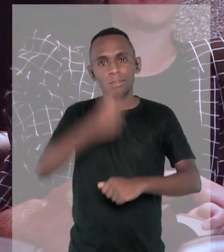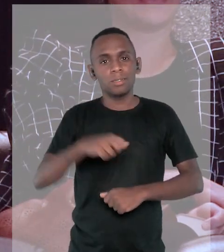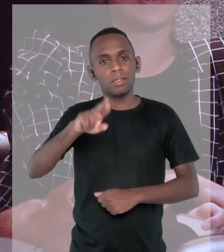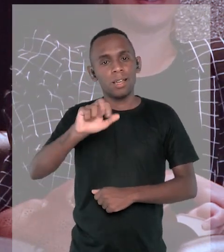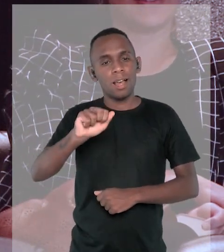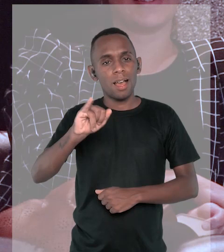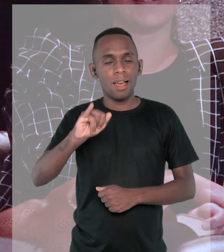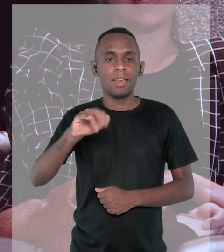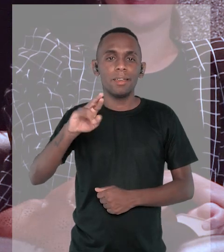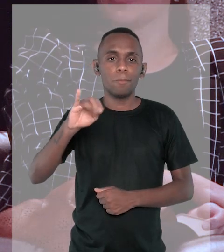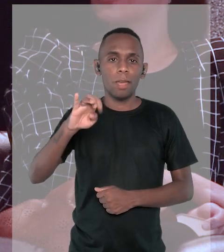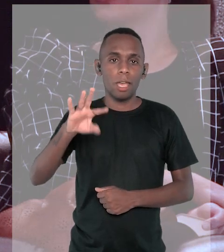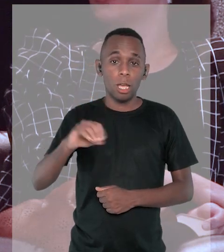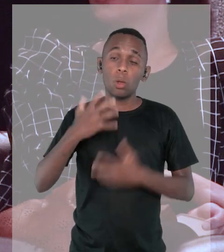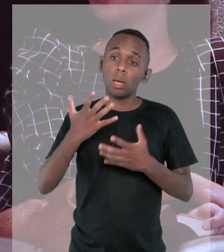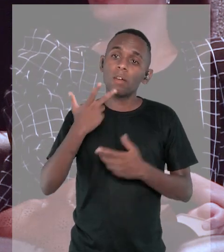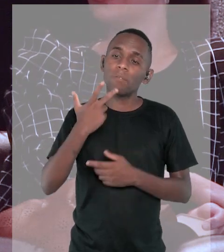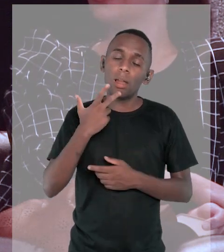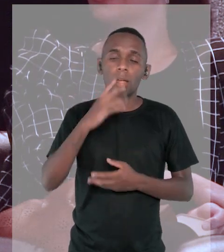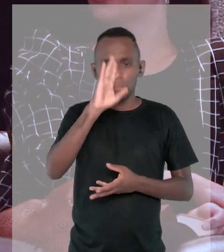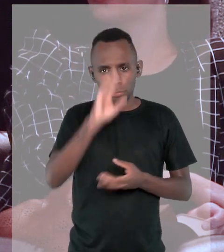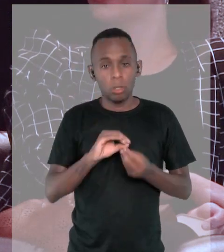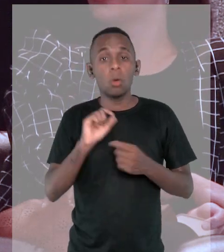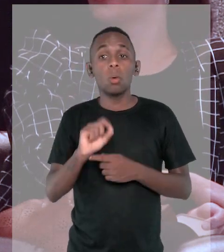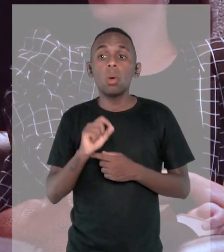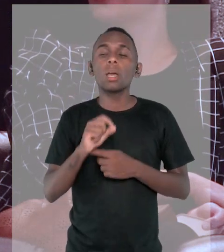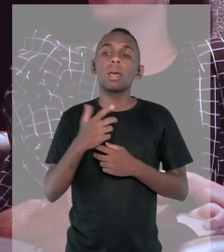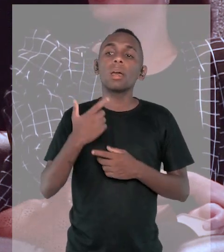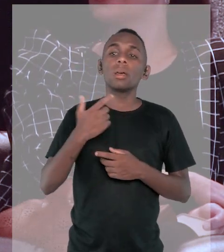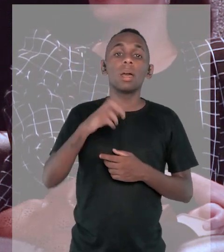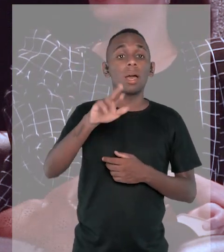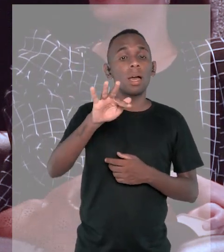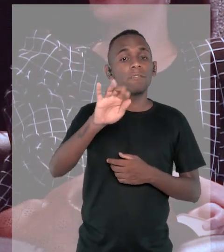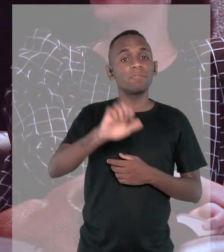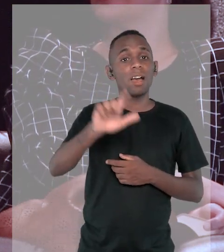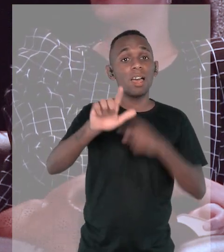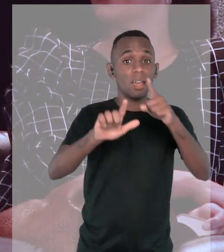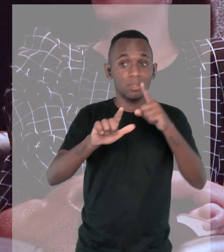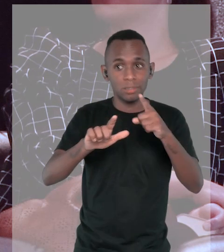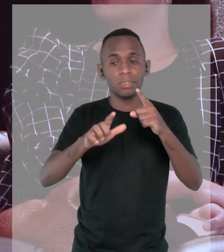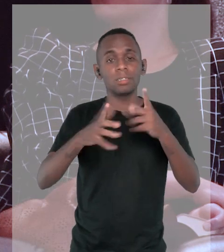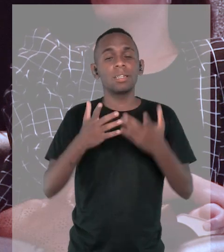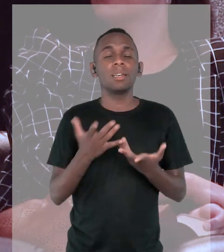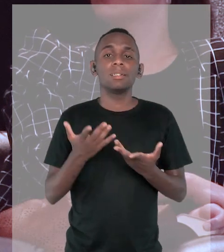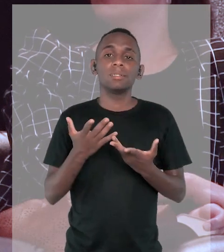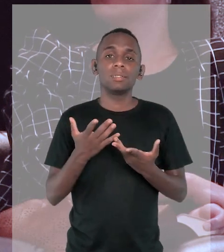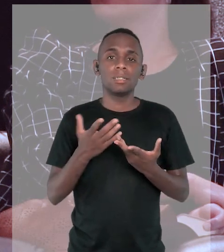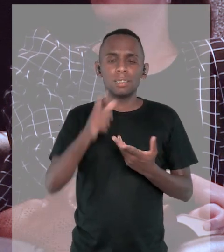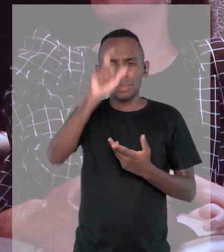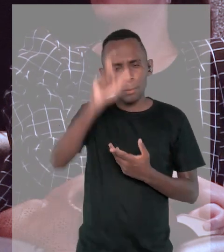Rai Ribeiro. Eu quero falar um pouco para vocês de quem é o Rafael, sem ser